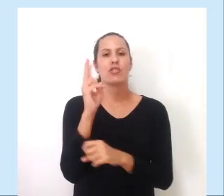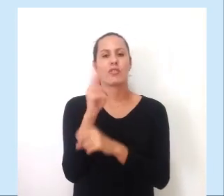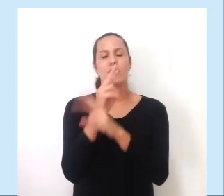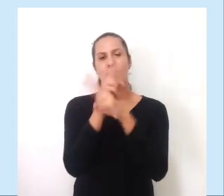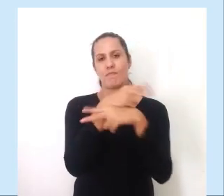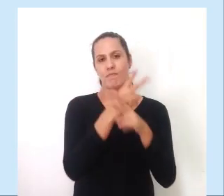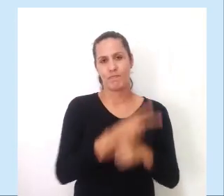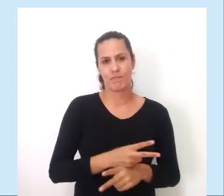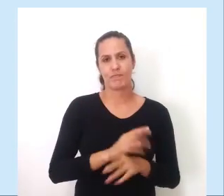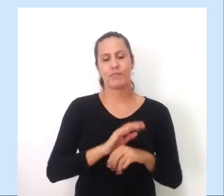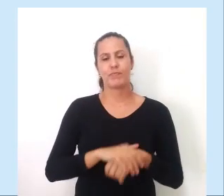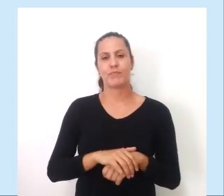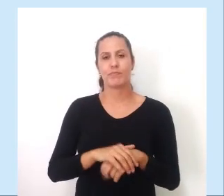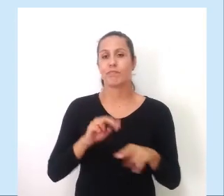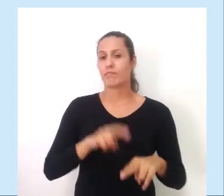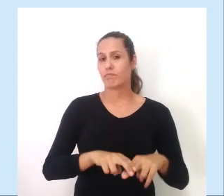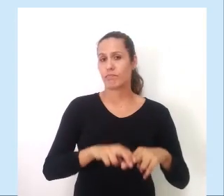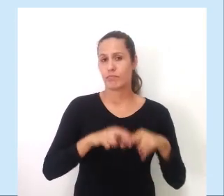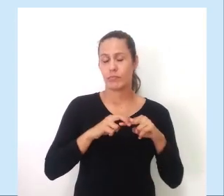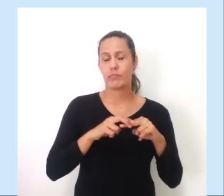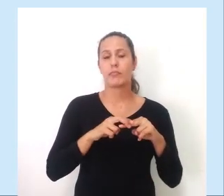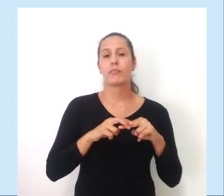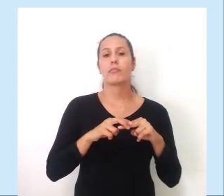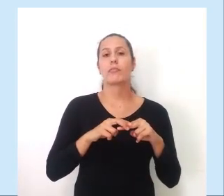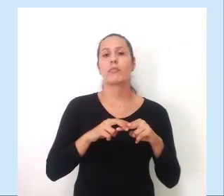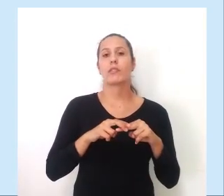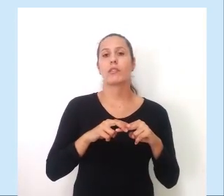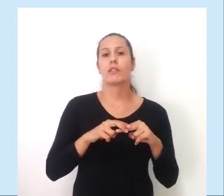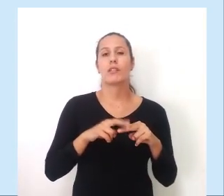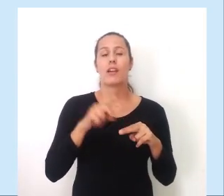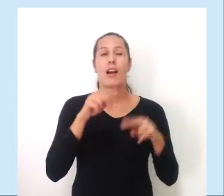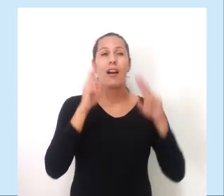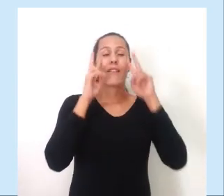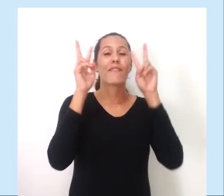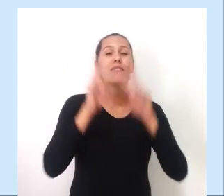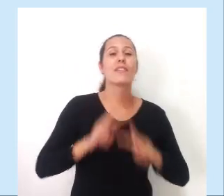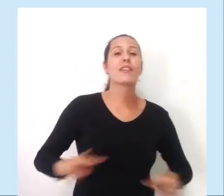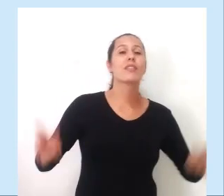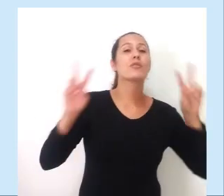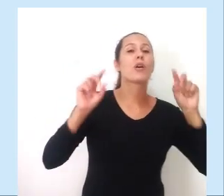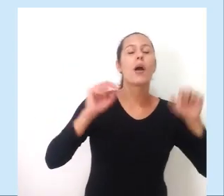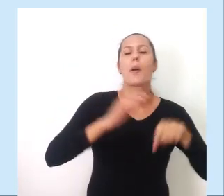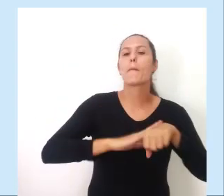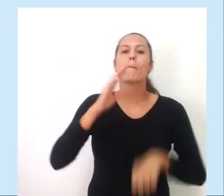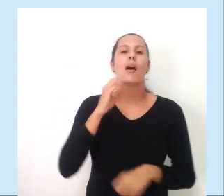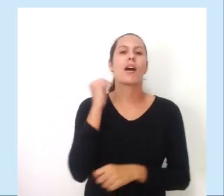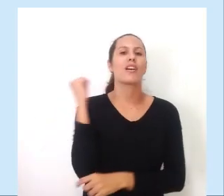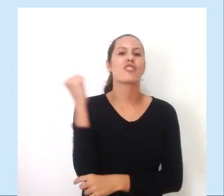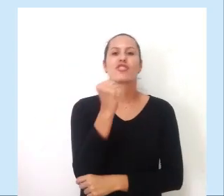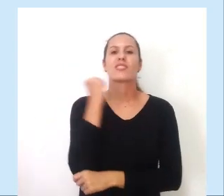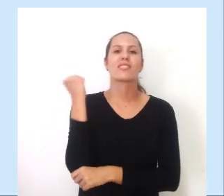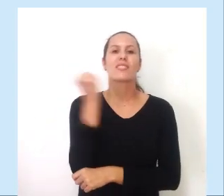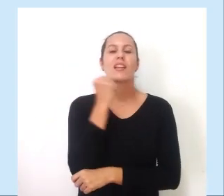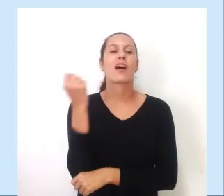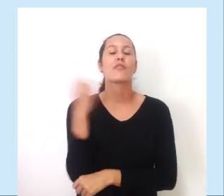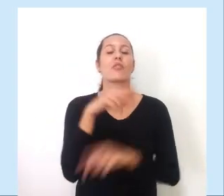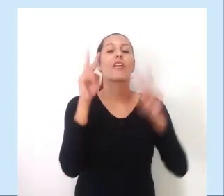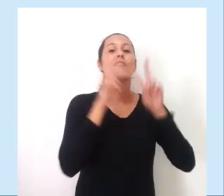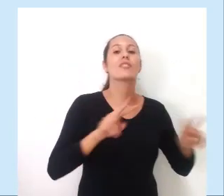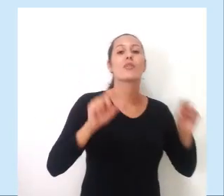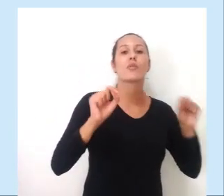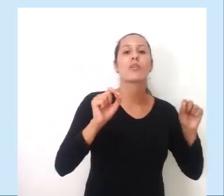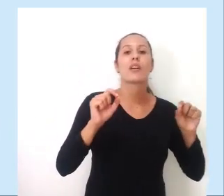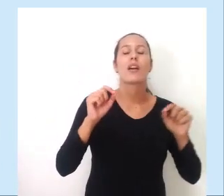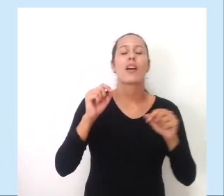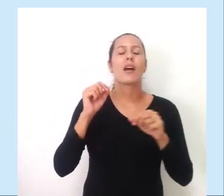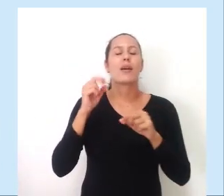da poluição visual, eu tenho um outro problema, que eu acredito ser mais grave que a poluição visual, que